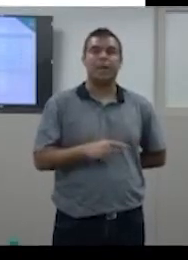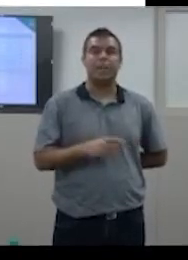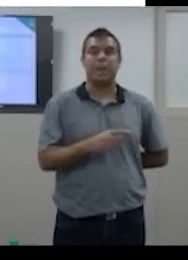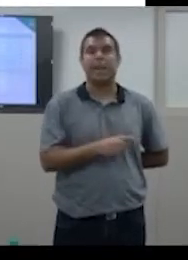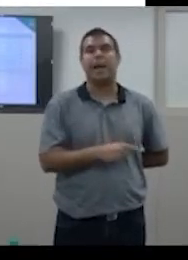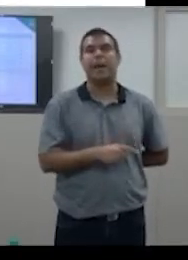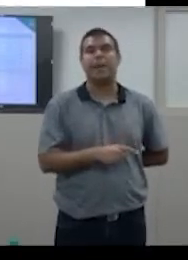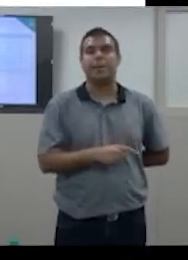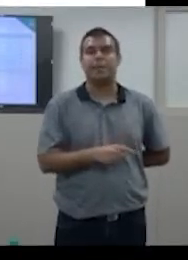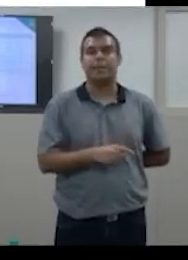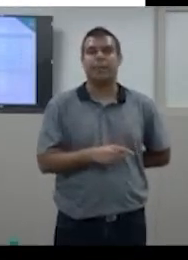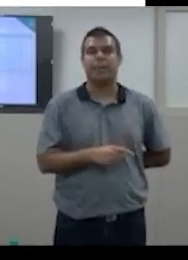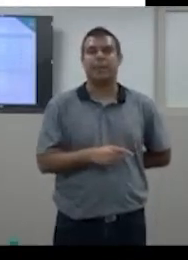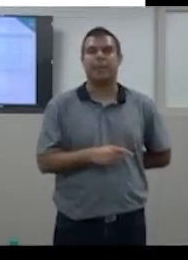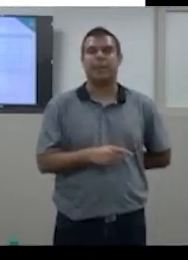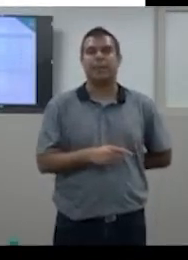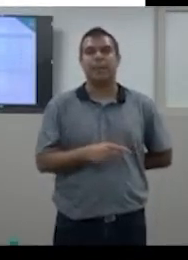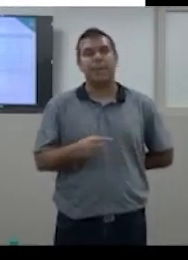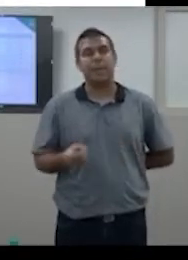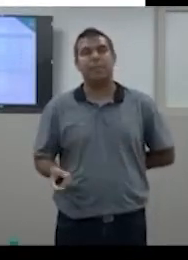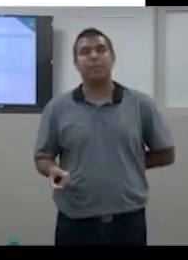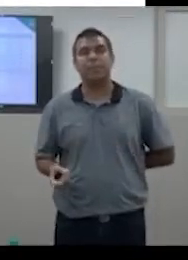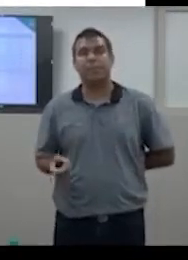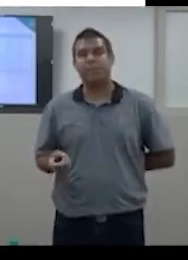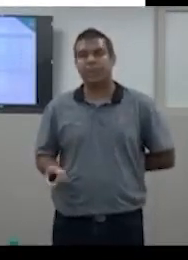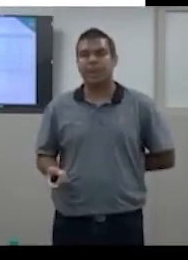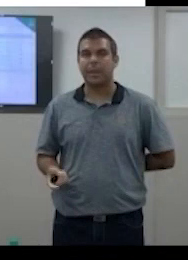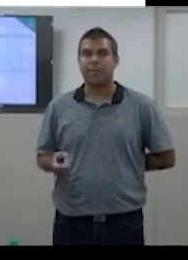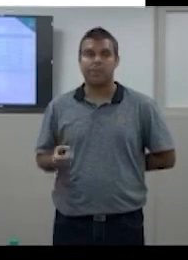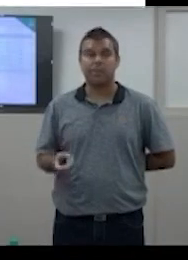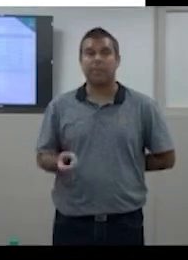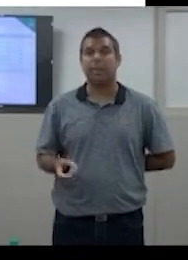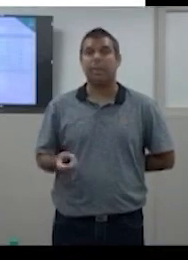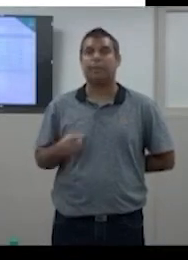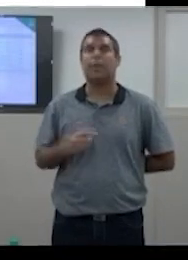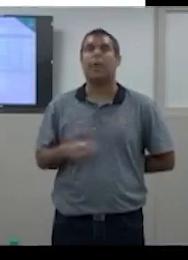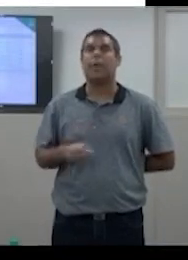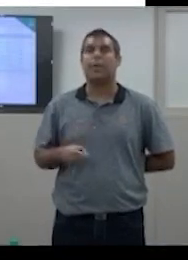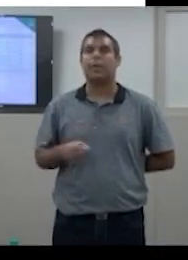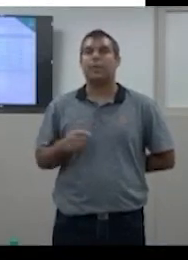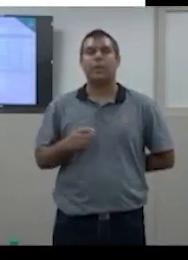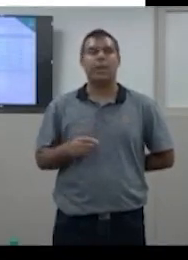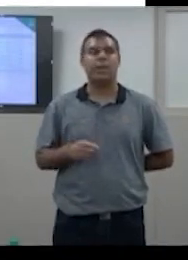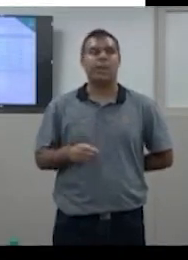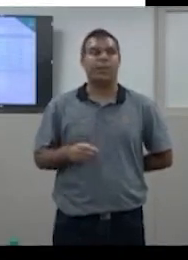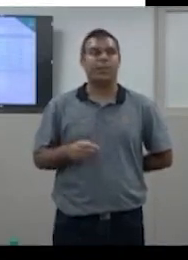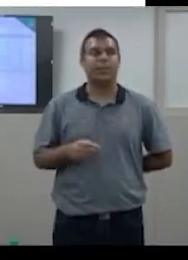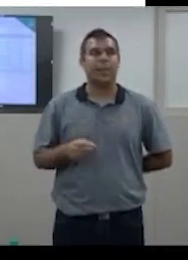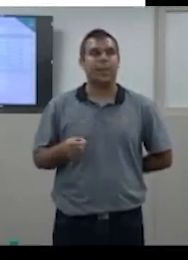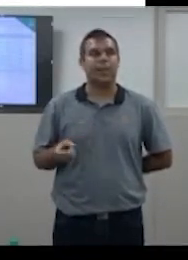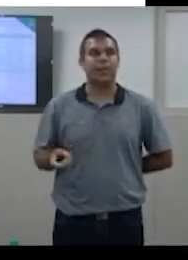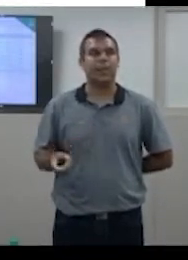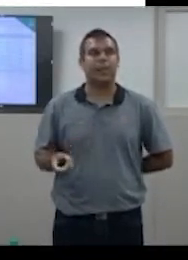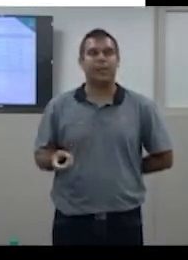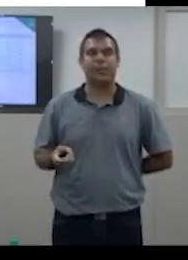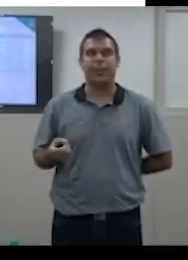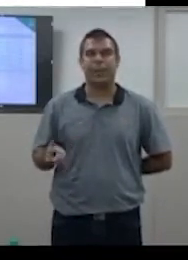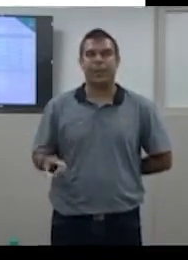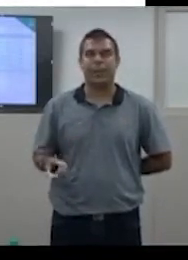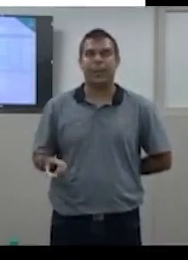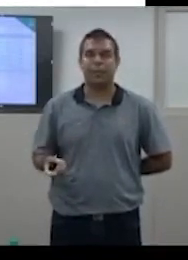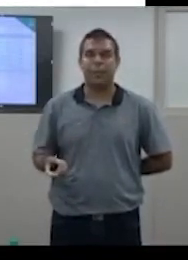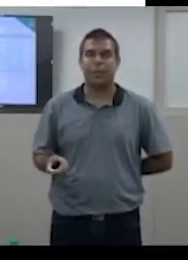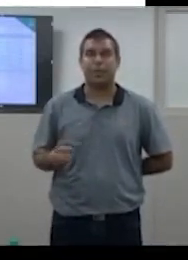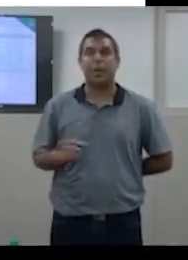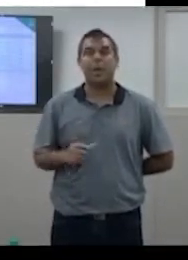muito mais maleável para você estar trabalhando, e ele é muito menos pesado, muito menos denso. Então assim, o que acontece? Você vai estar trabalhando fazendo